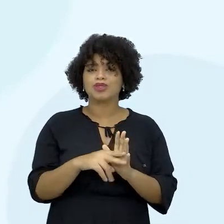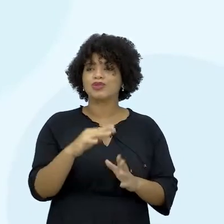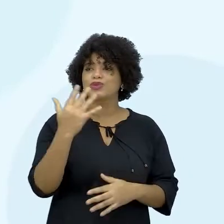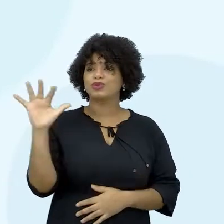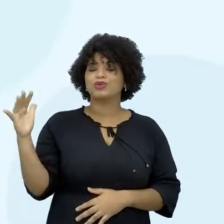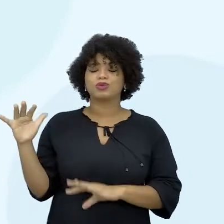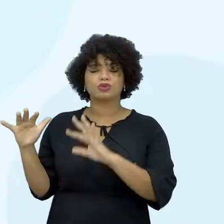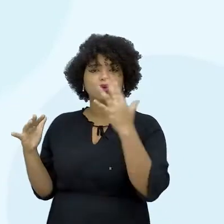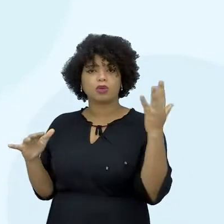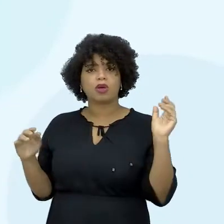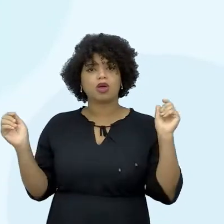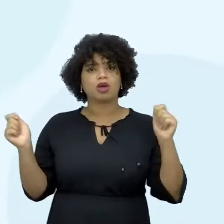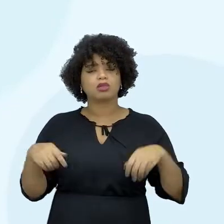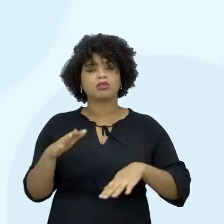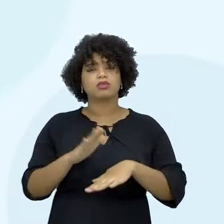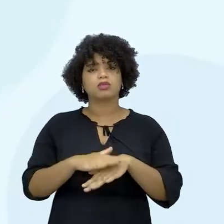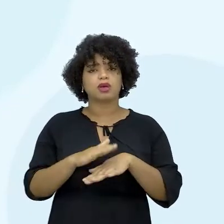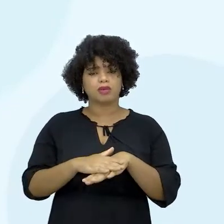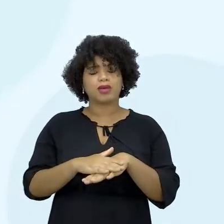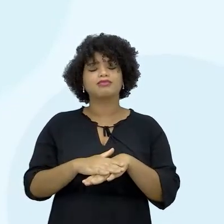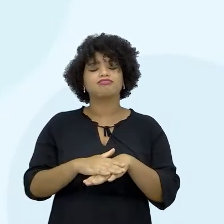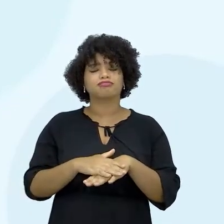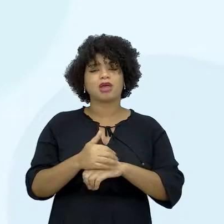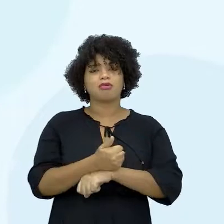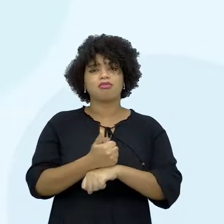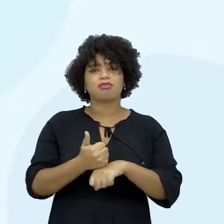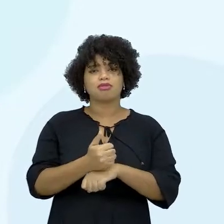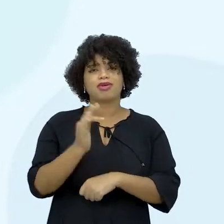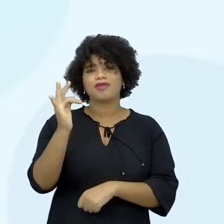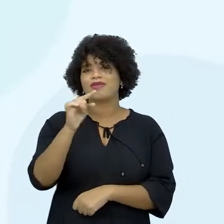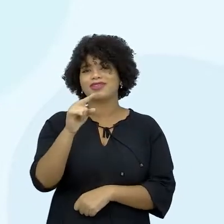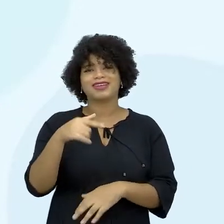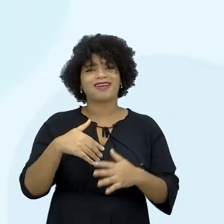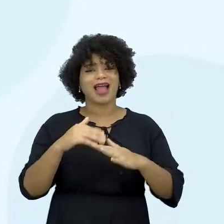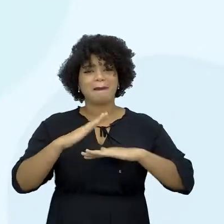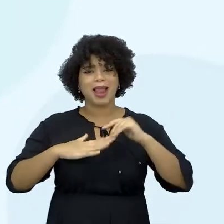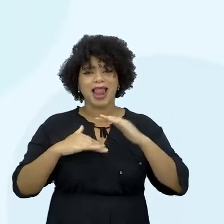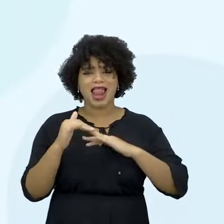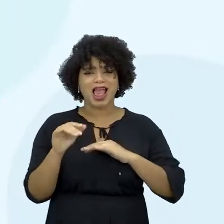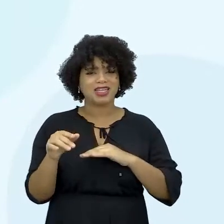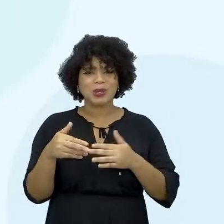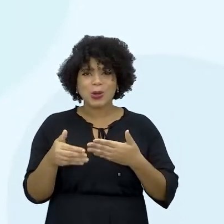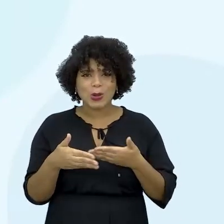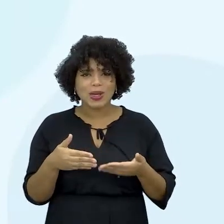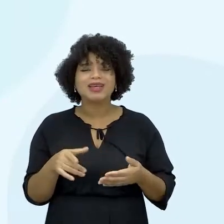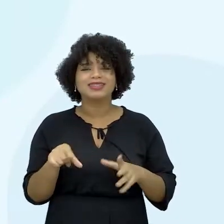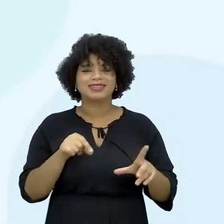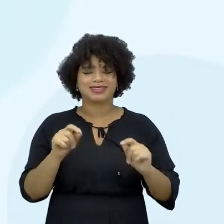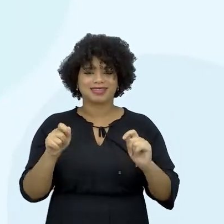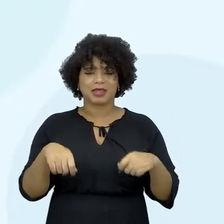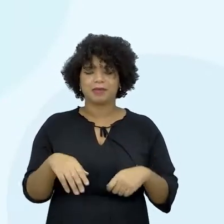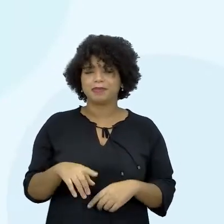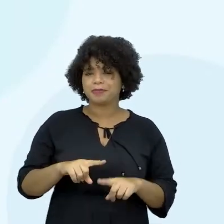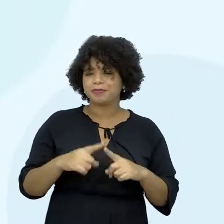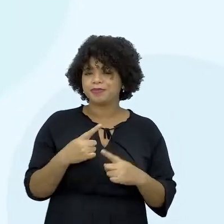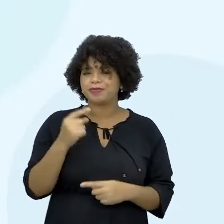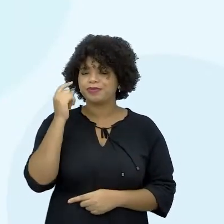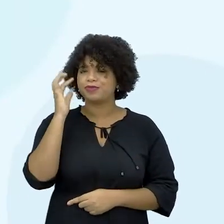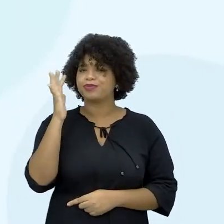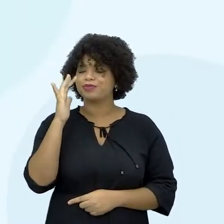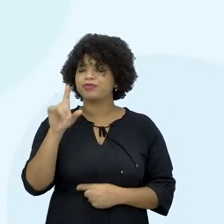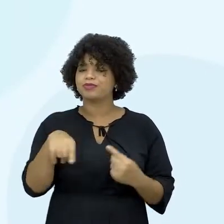preparado para seguir e atuar nas diferentes carreiras que você poderá seguir. Aí, vamos pensar o objetivo aqui, né? A gente já falou